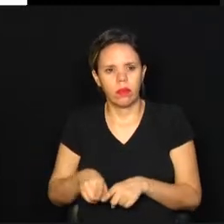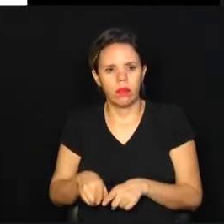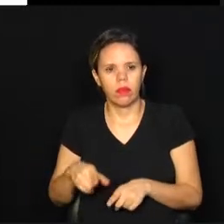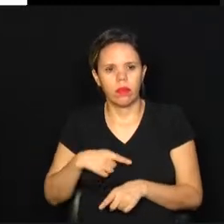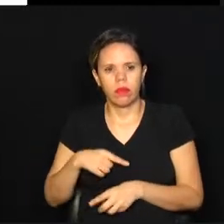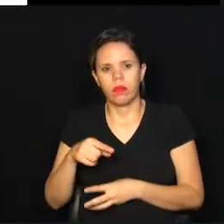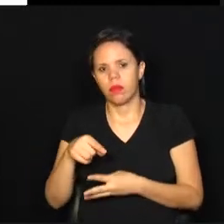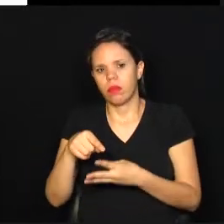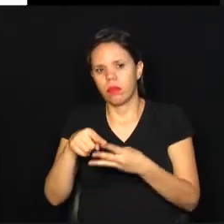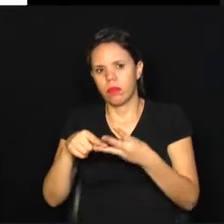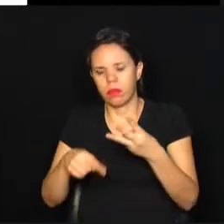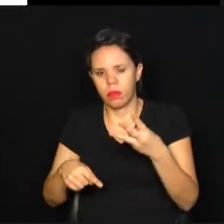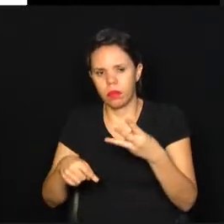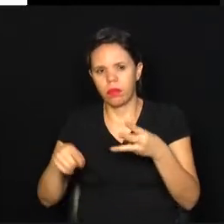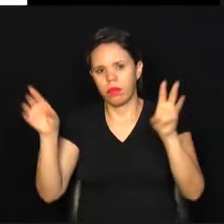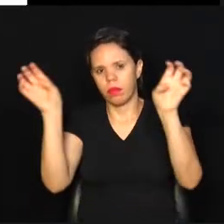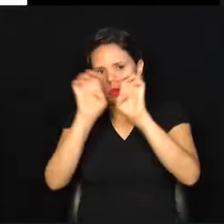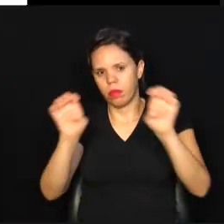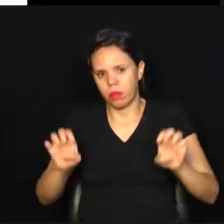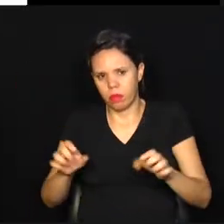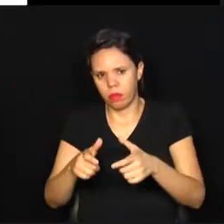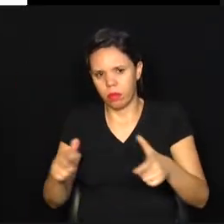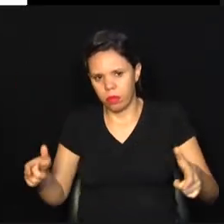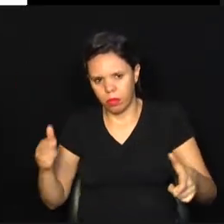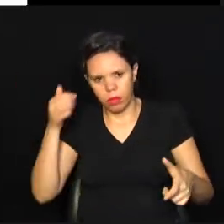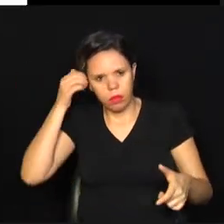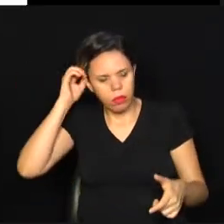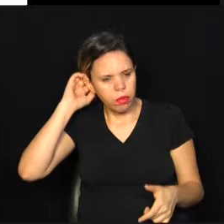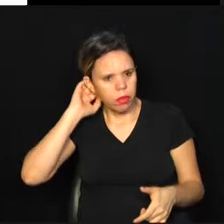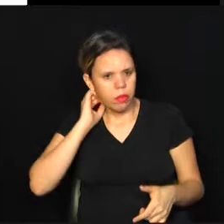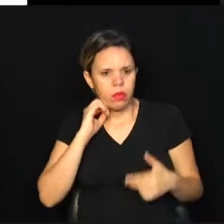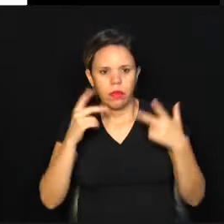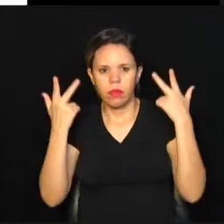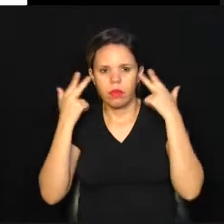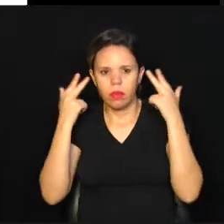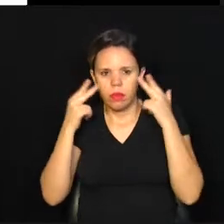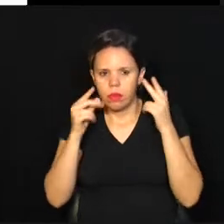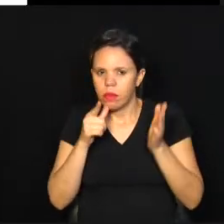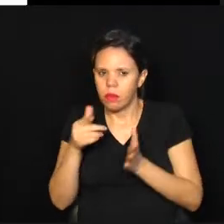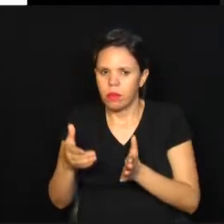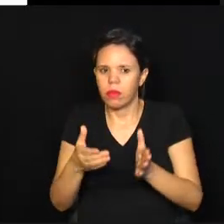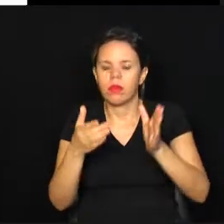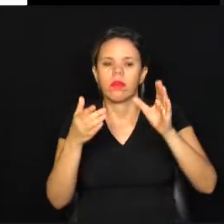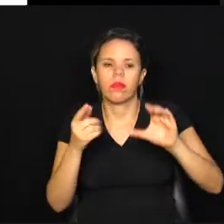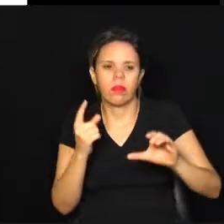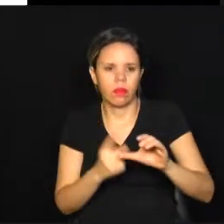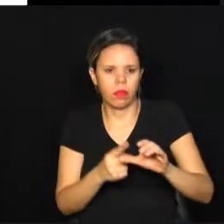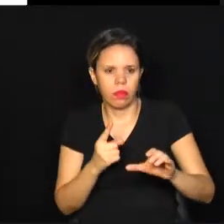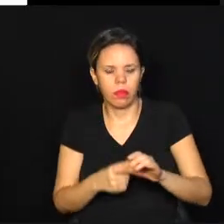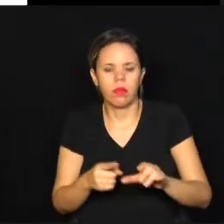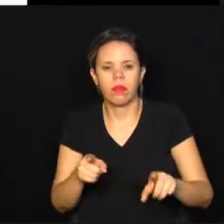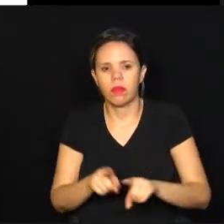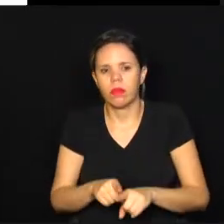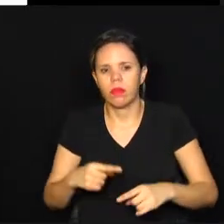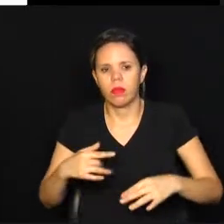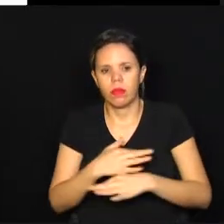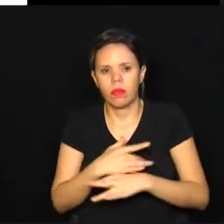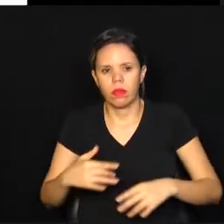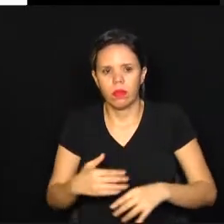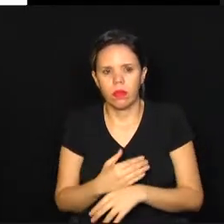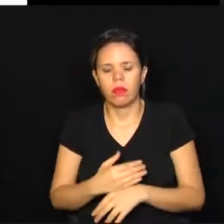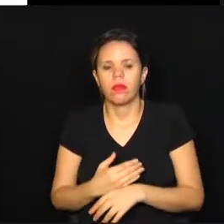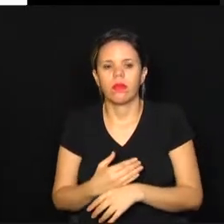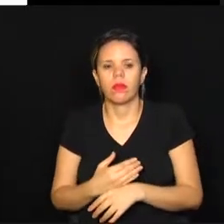3 grandes estruturas, né? Sistemas estruturadores naturais, o Rio Capivari, e da mobilidade, então a Bandeirantes